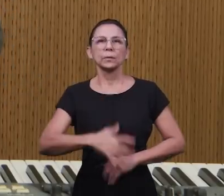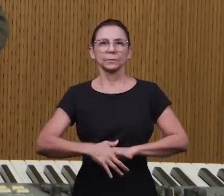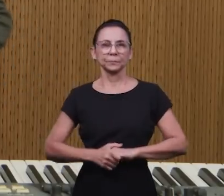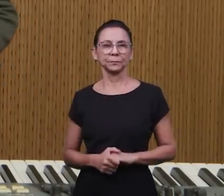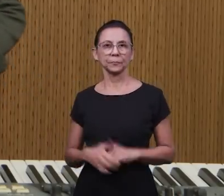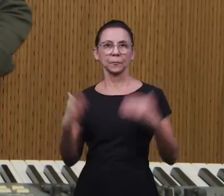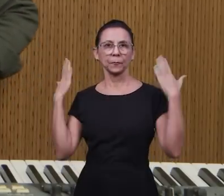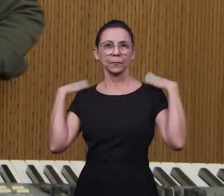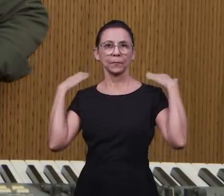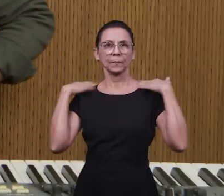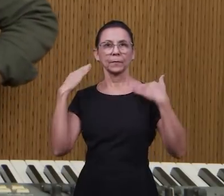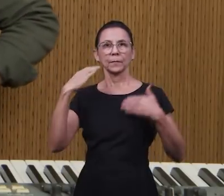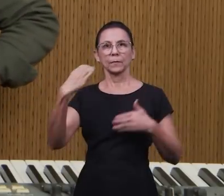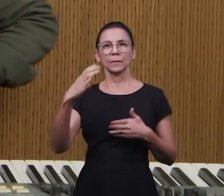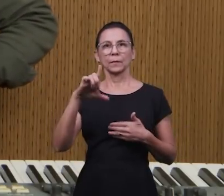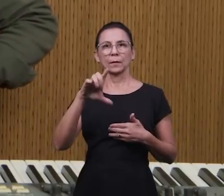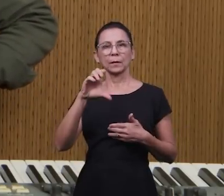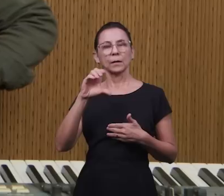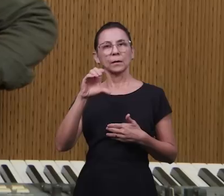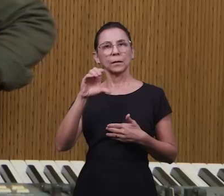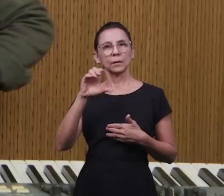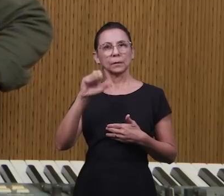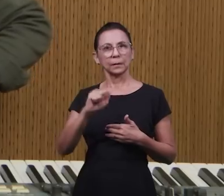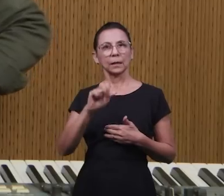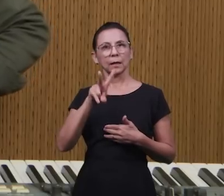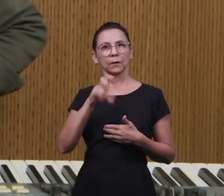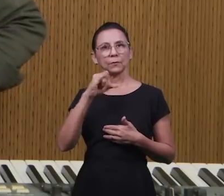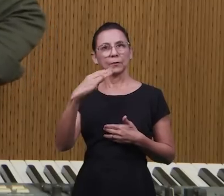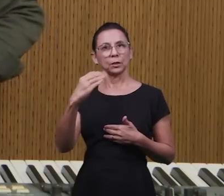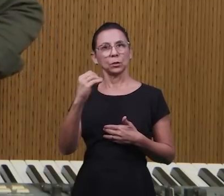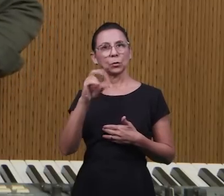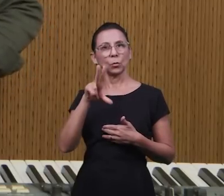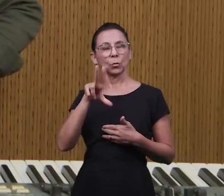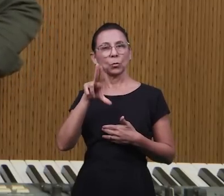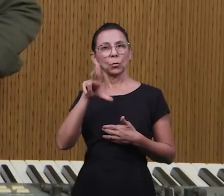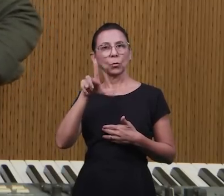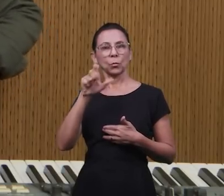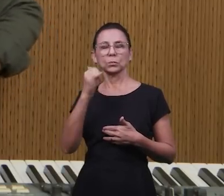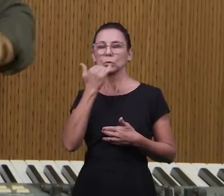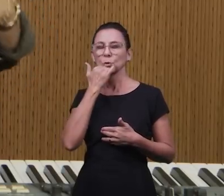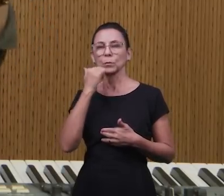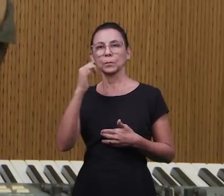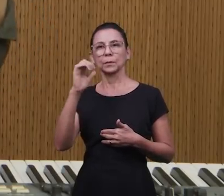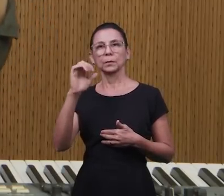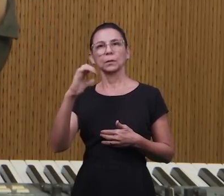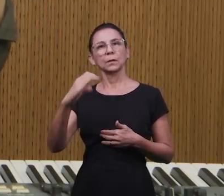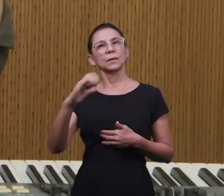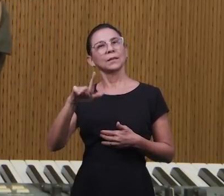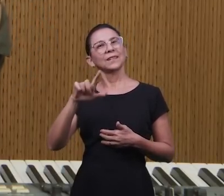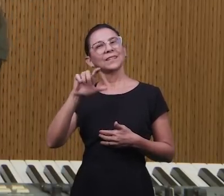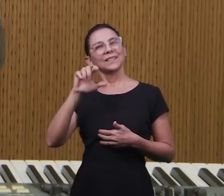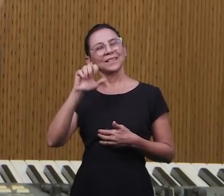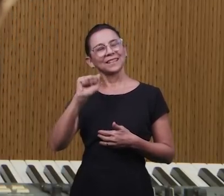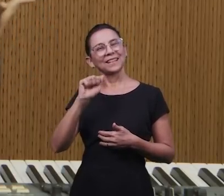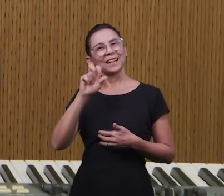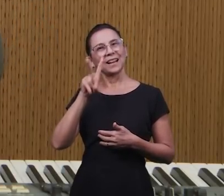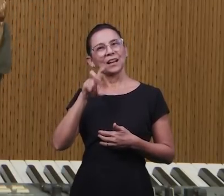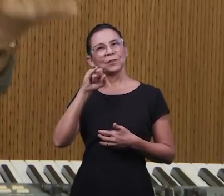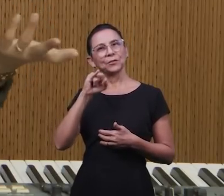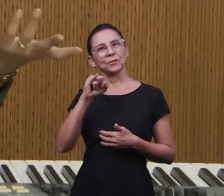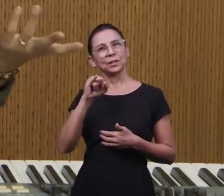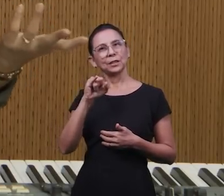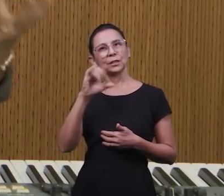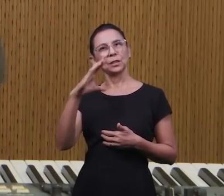clavículas não participam da nossa respiração, elas não precisam movimentar, a gente não precisa desse movimento